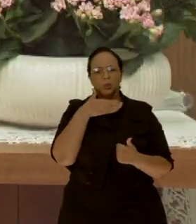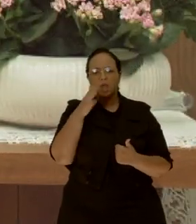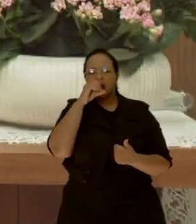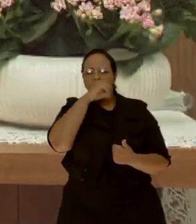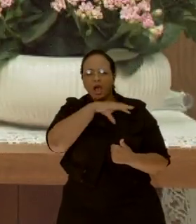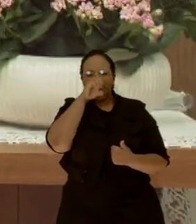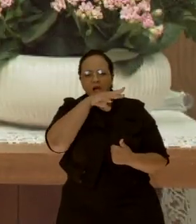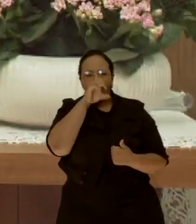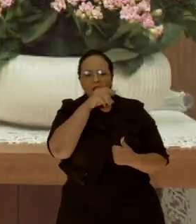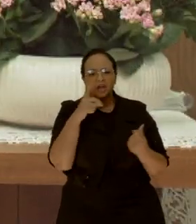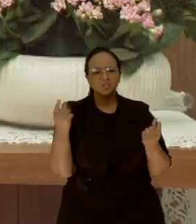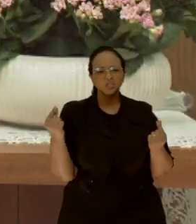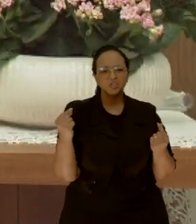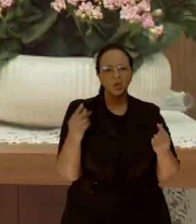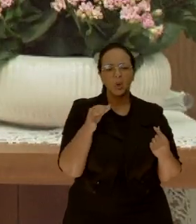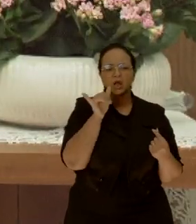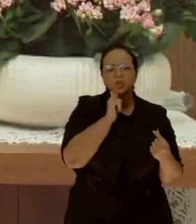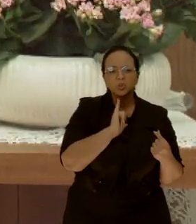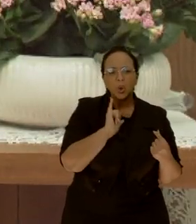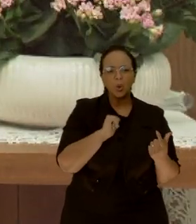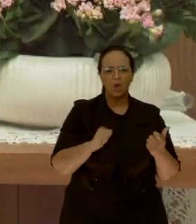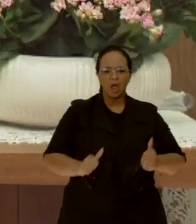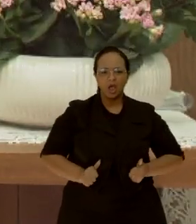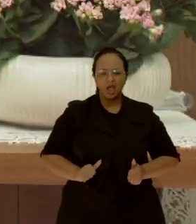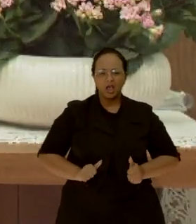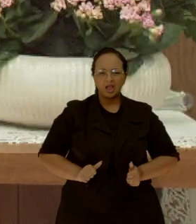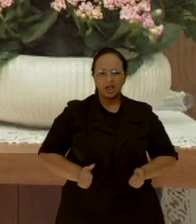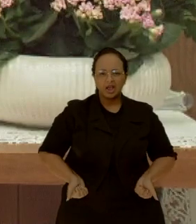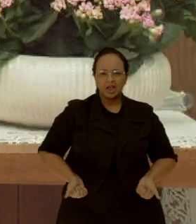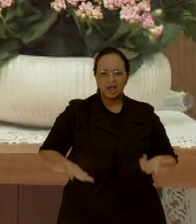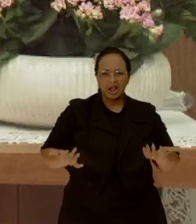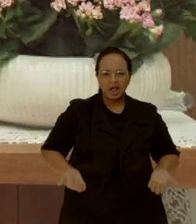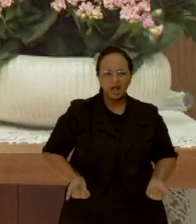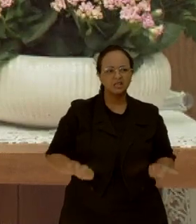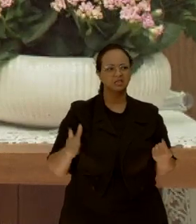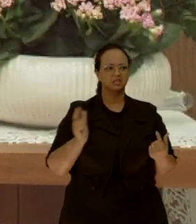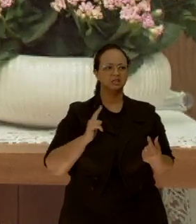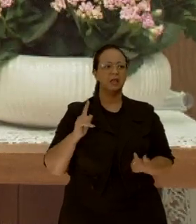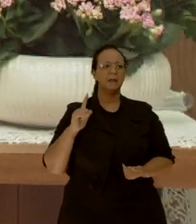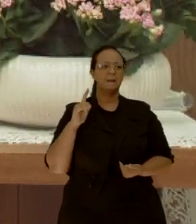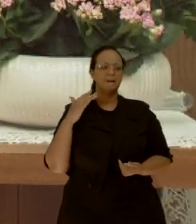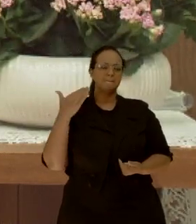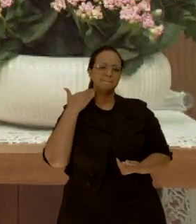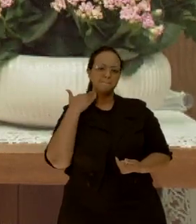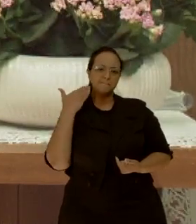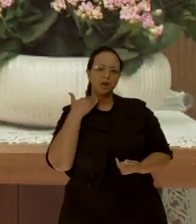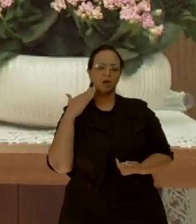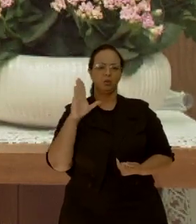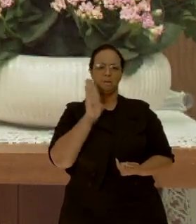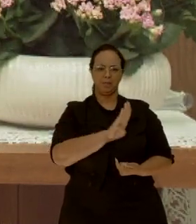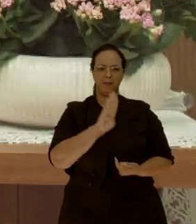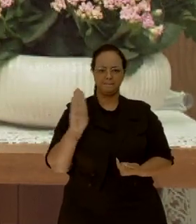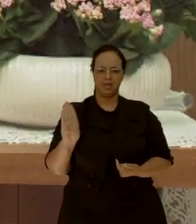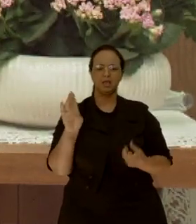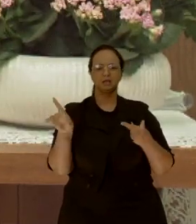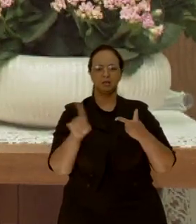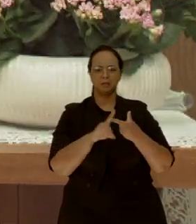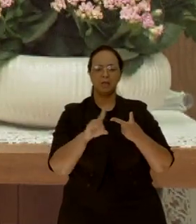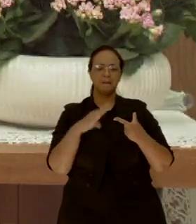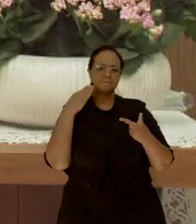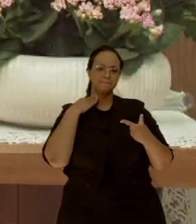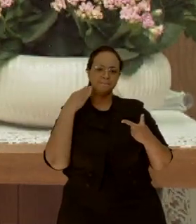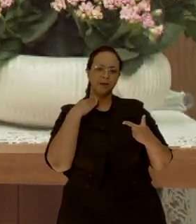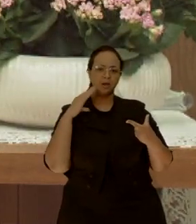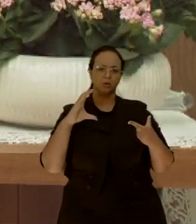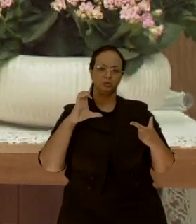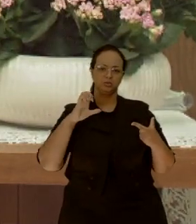recursos quando é necessário, passa pelo Banco do Brasil, pelo Banco Central, com ordens